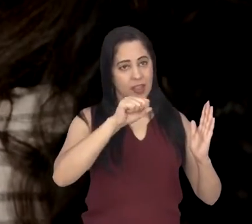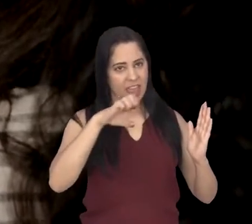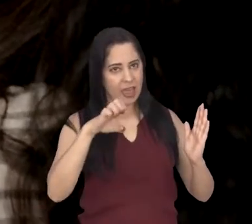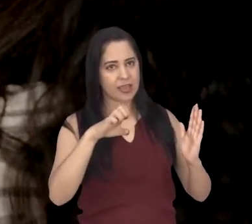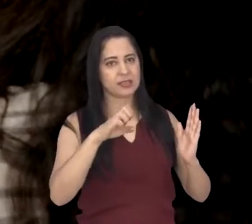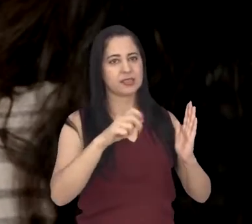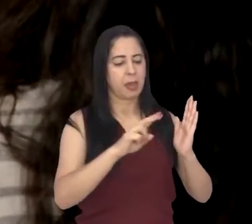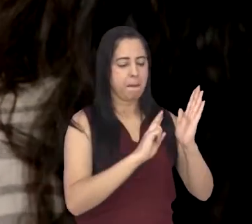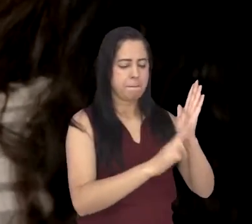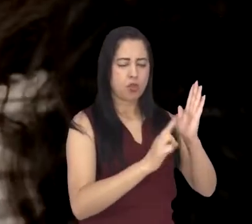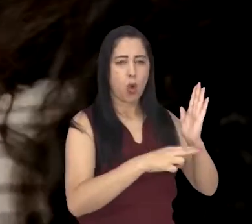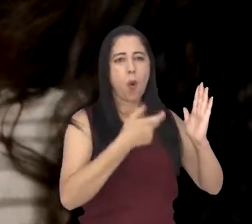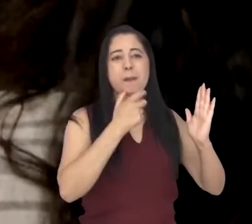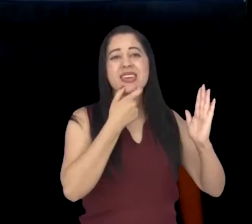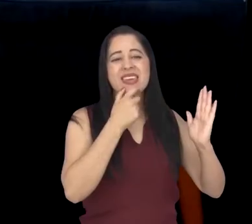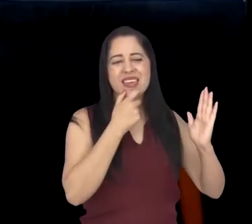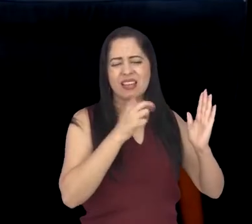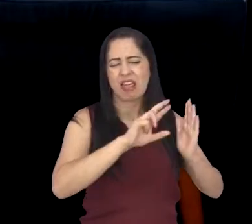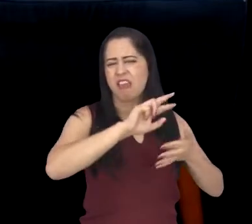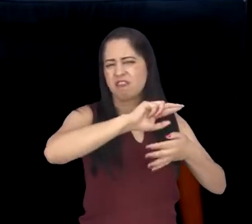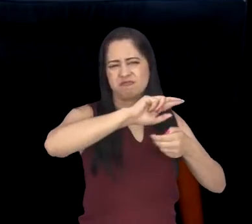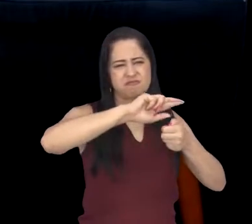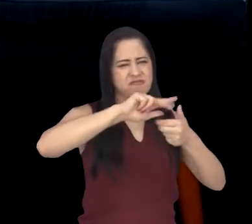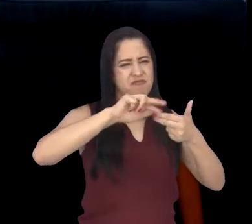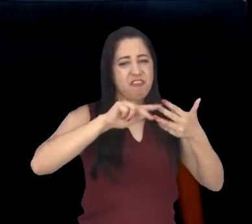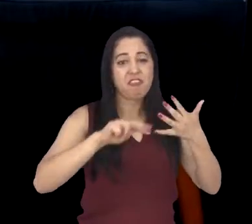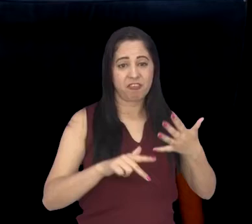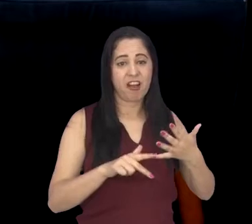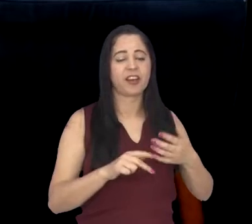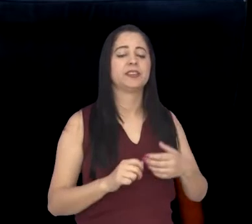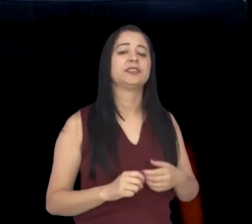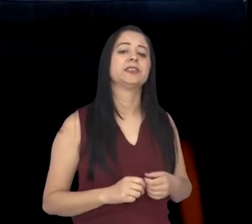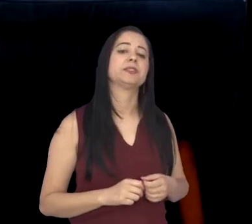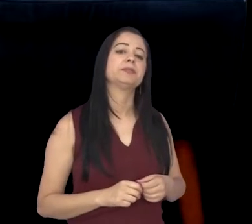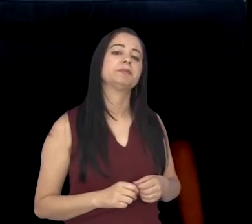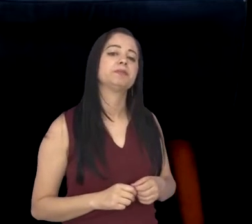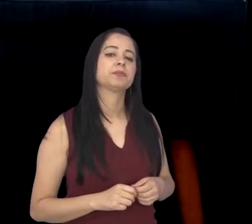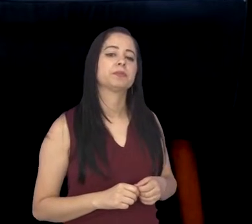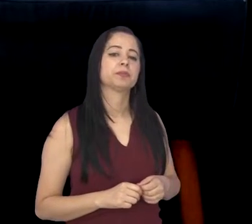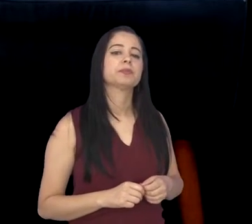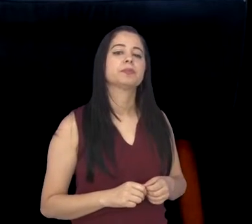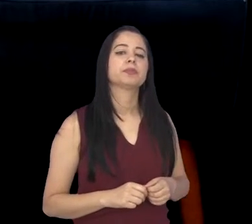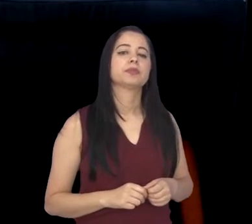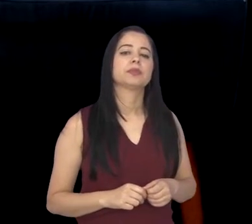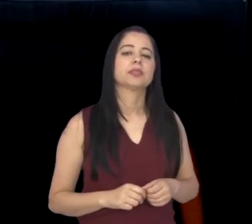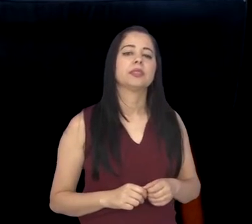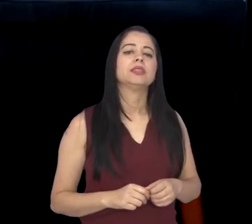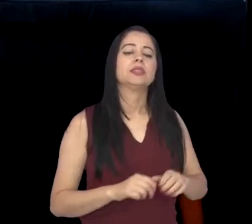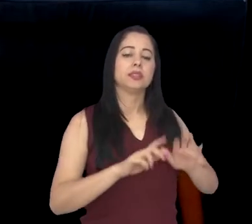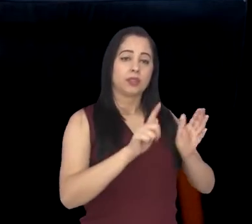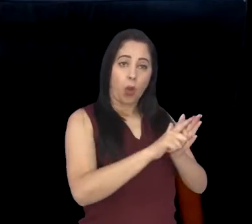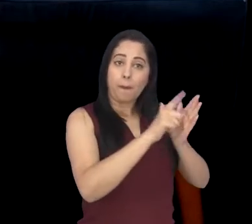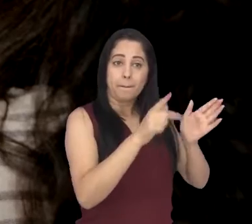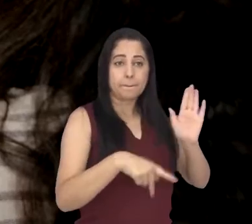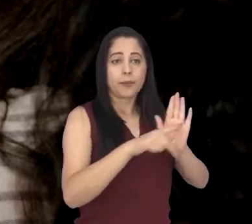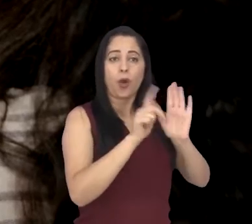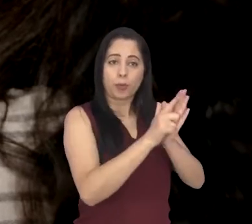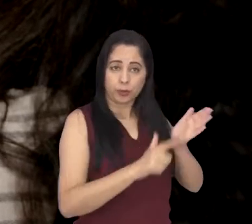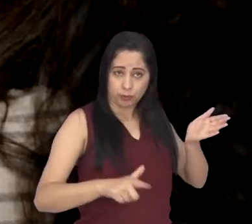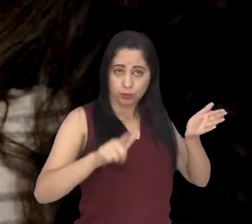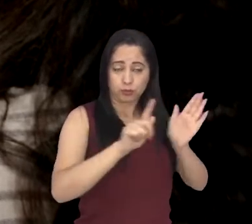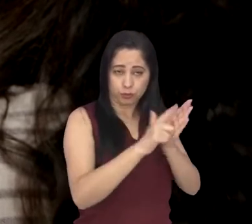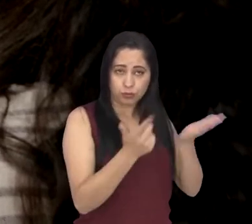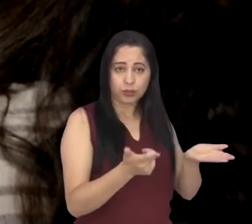era Capote, Truman Capote, né? Que era um chamado New Jornalismo, New Journalism, né? Que era o